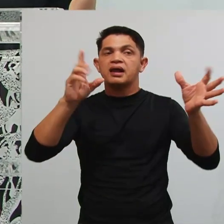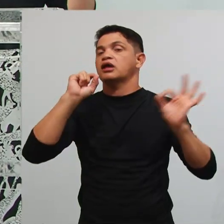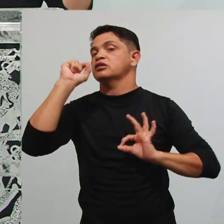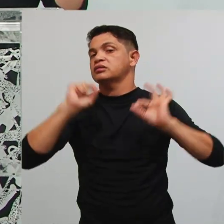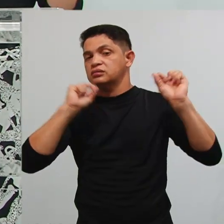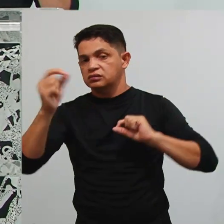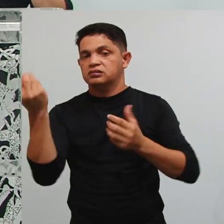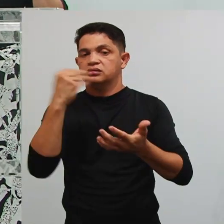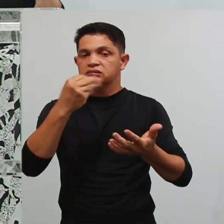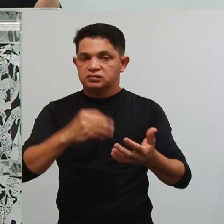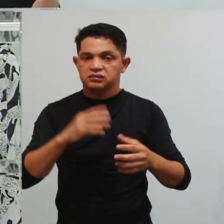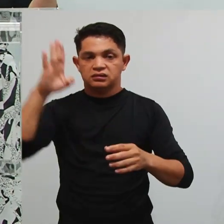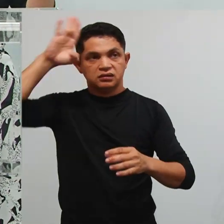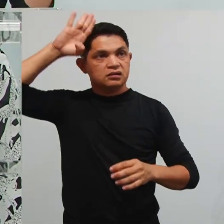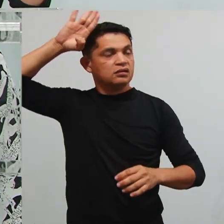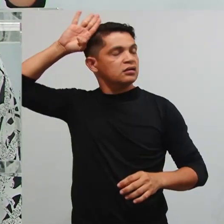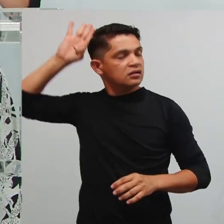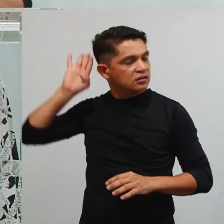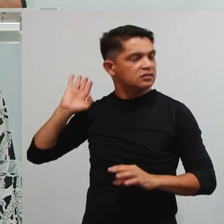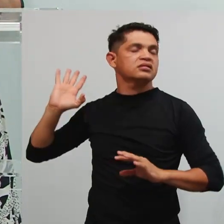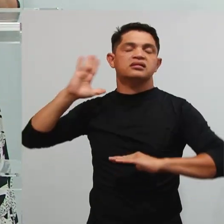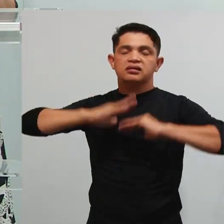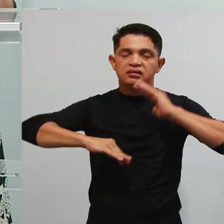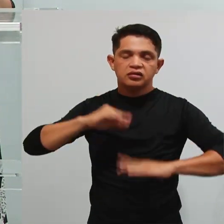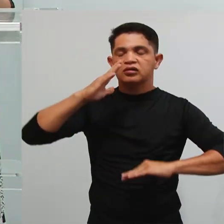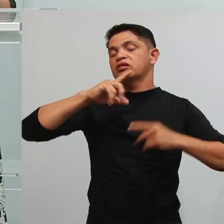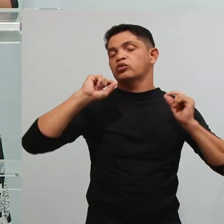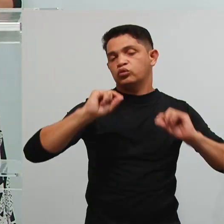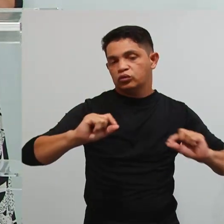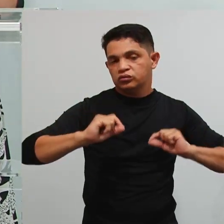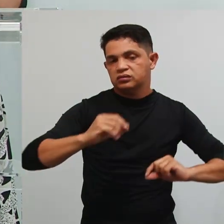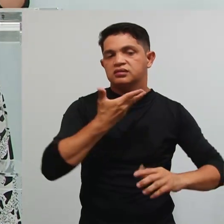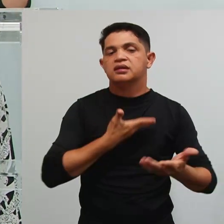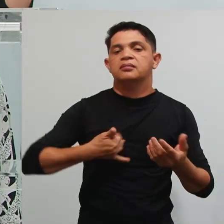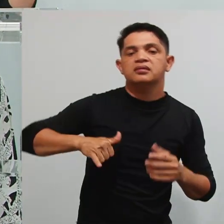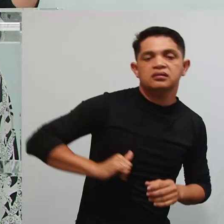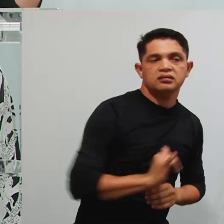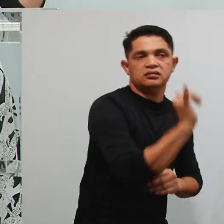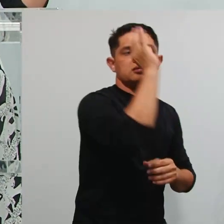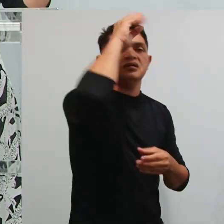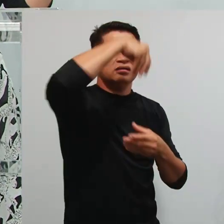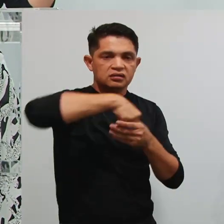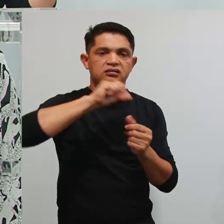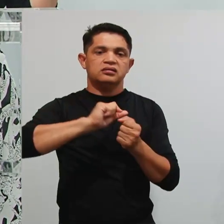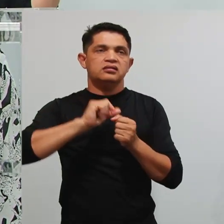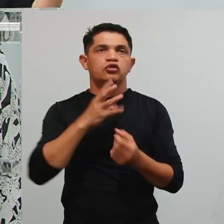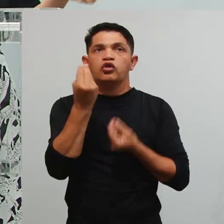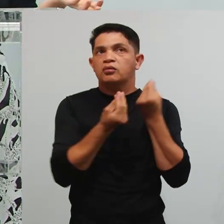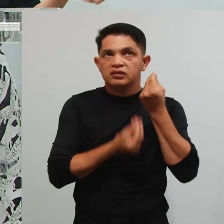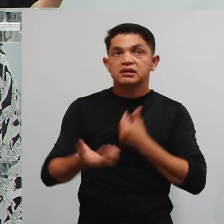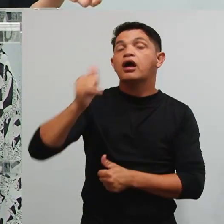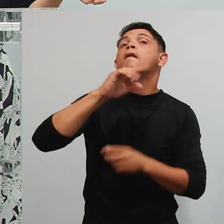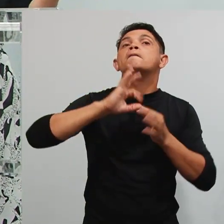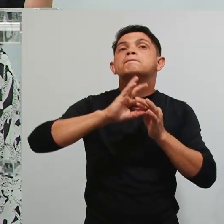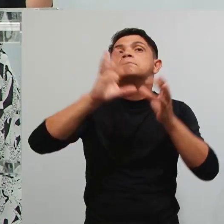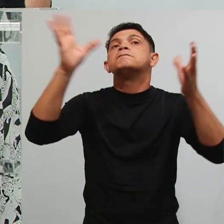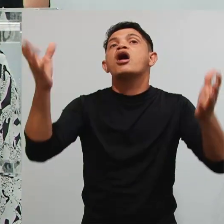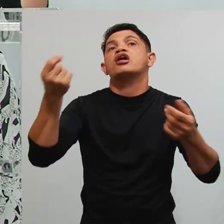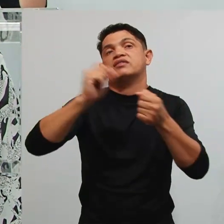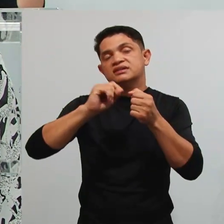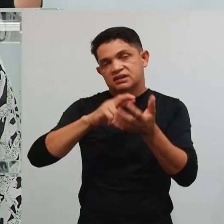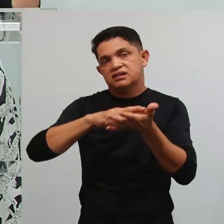ambientes, acadêmico, profissional, né, tanto na parte dos órgãos públicos